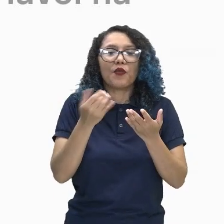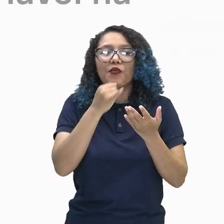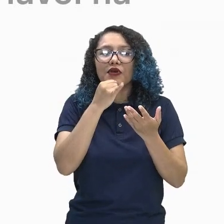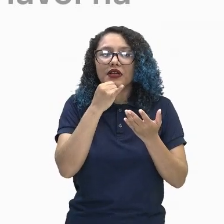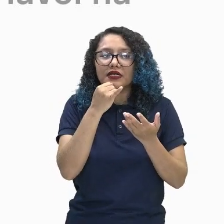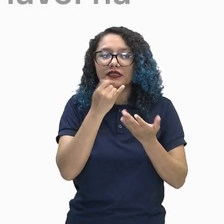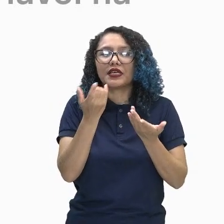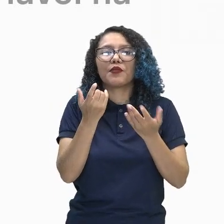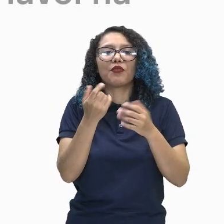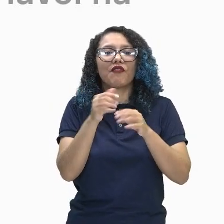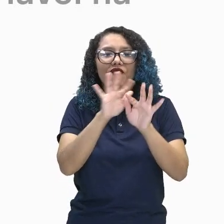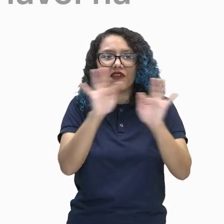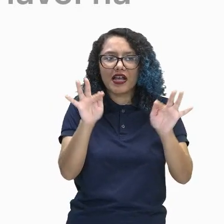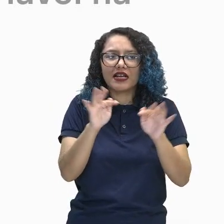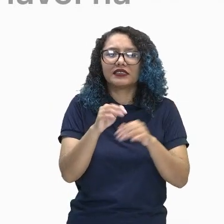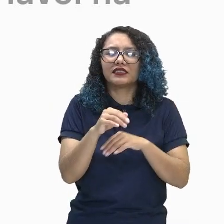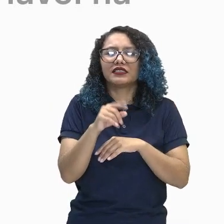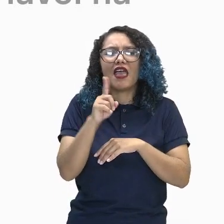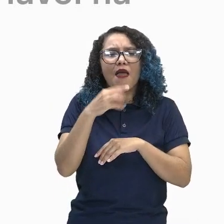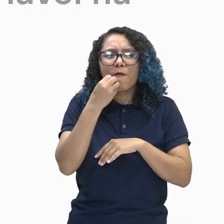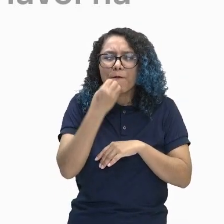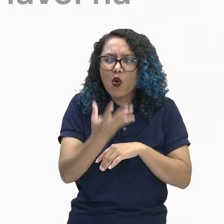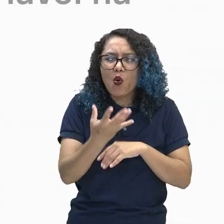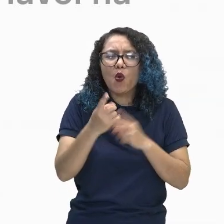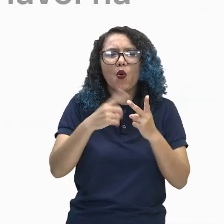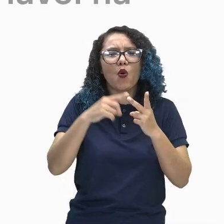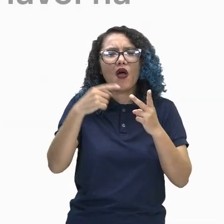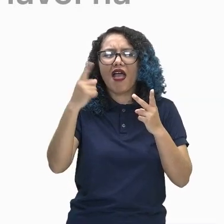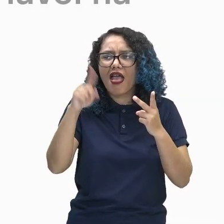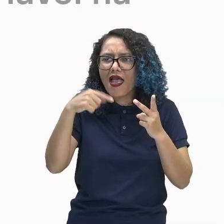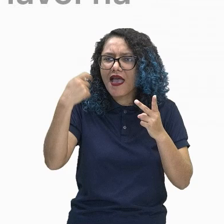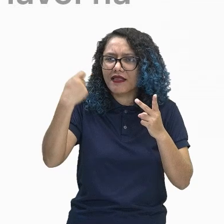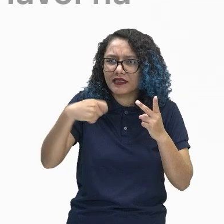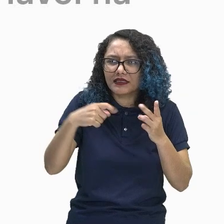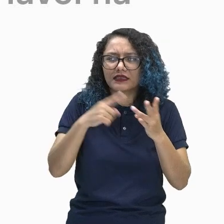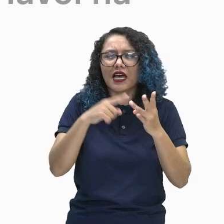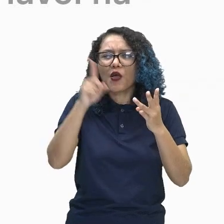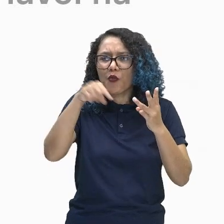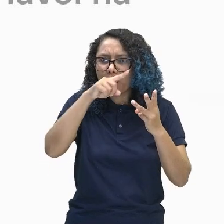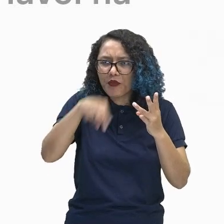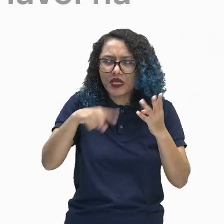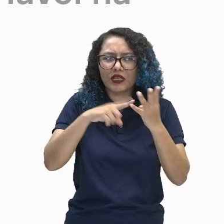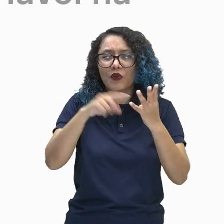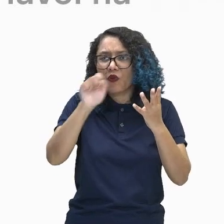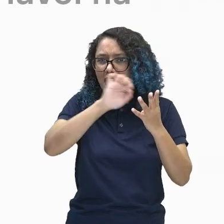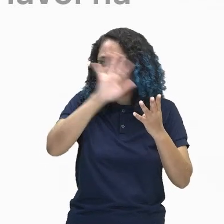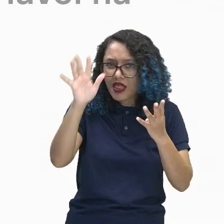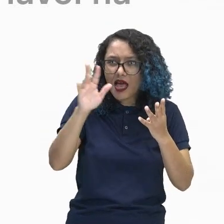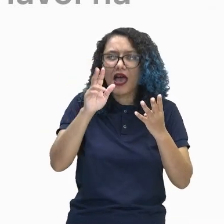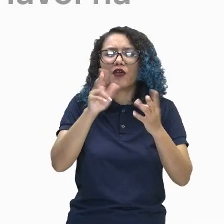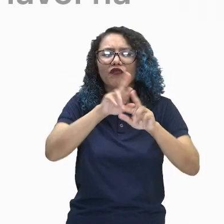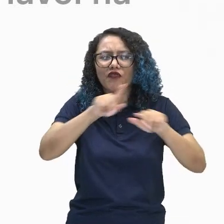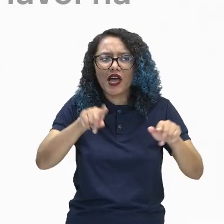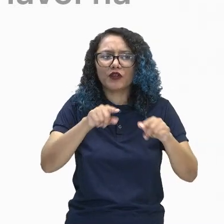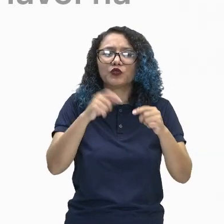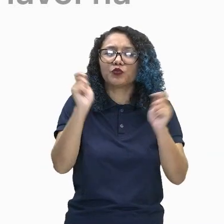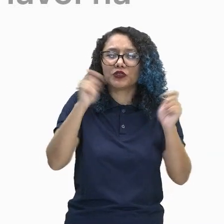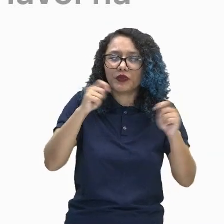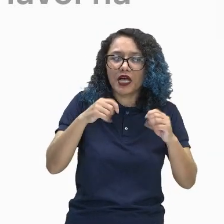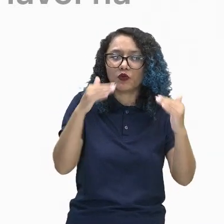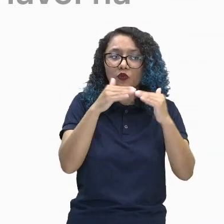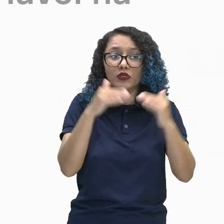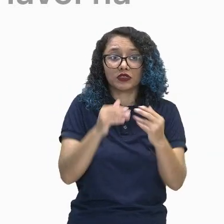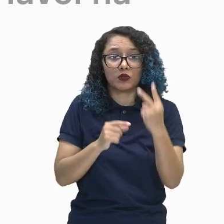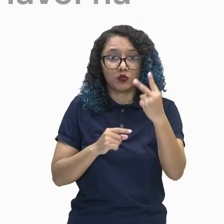é bom, é necessário, é proibido, é claro e etc., há duas possibilidades de concordância. Quais são? A primeira